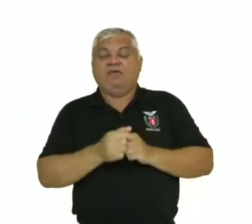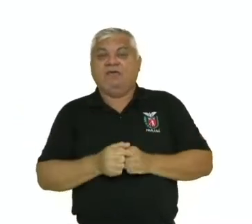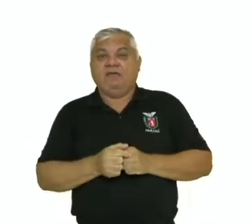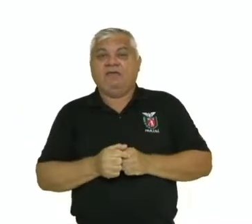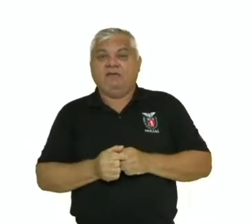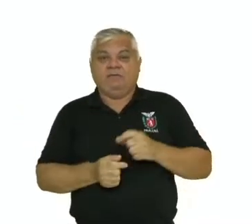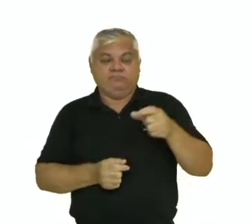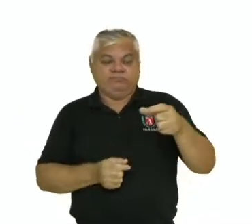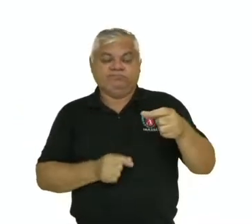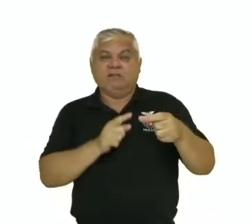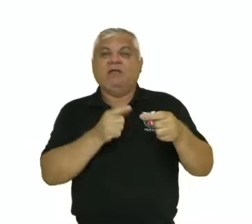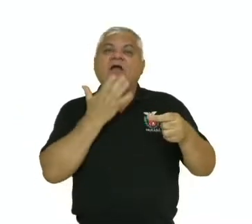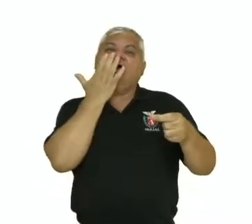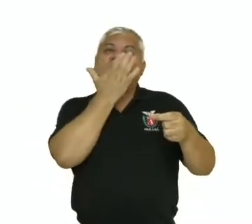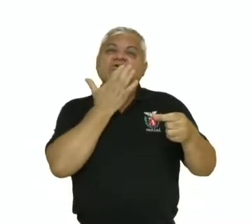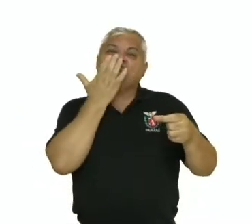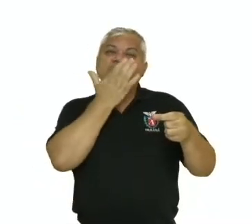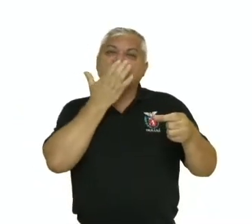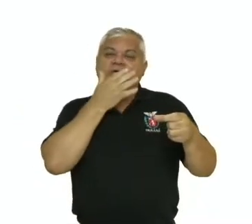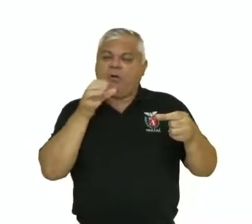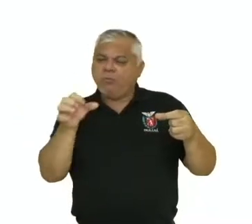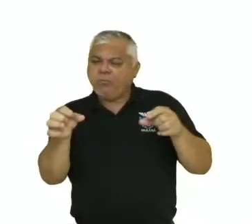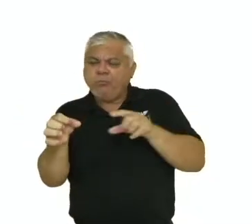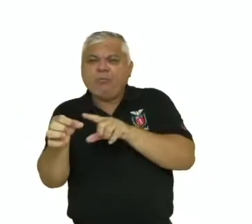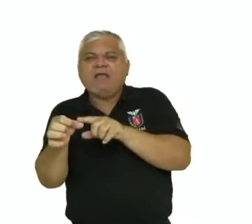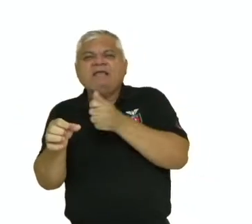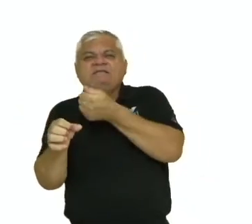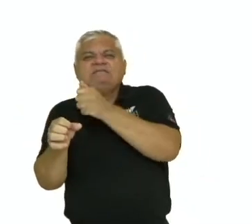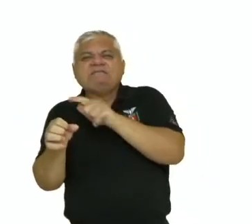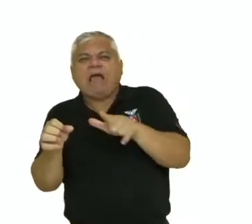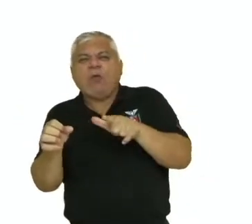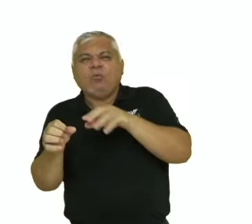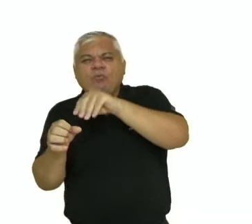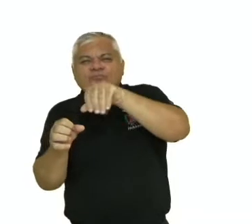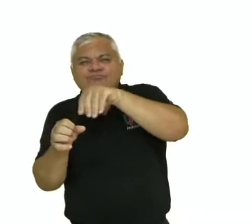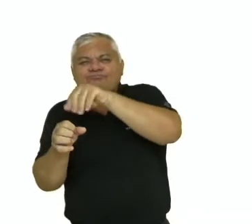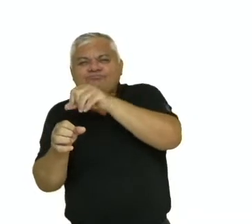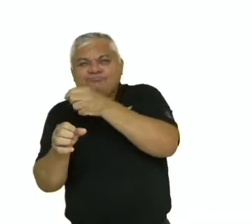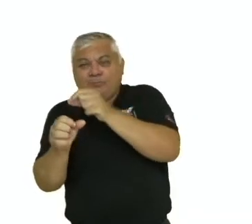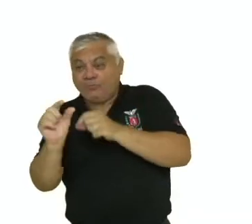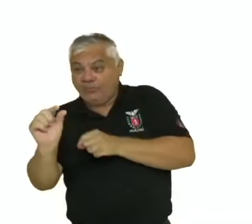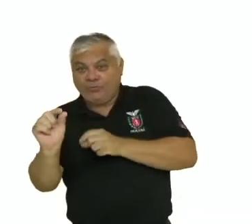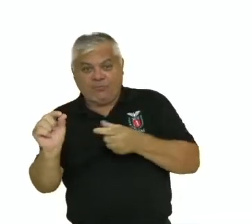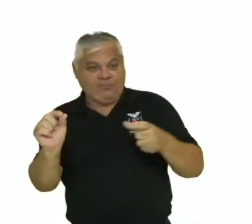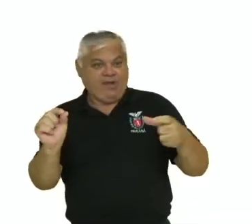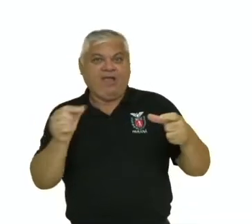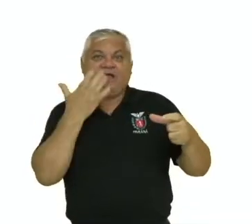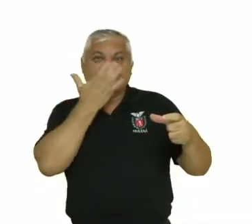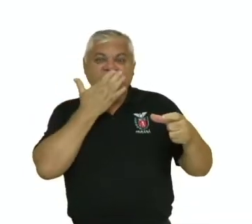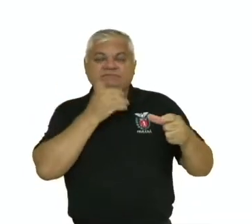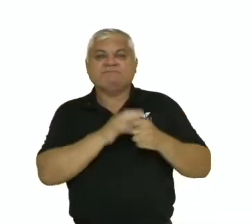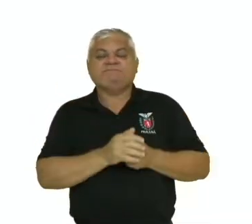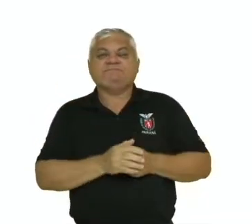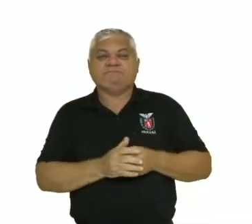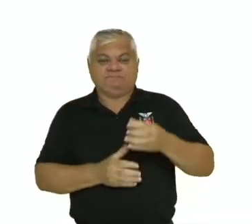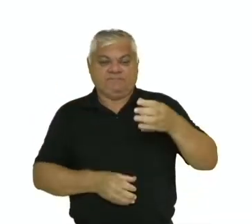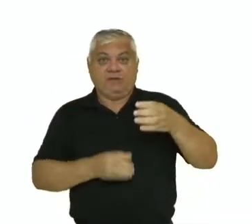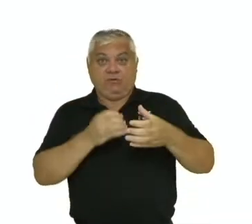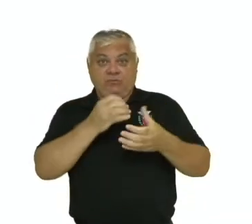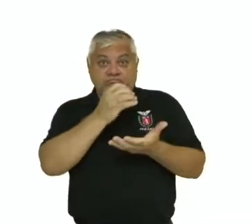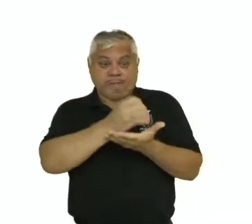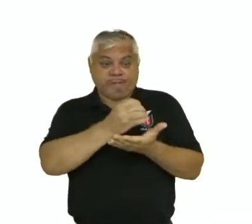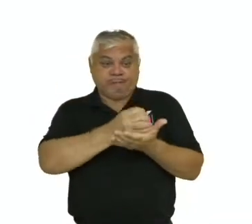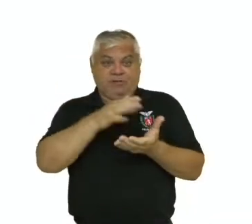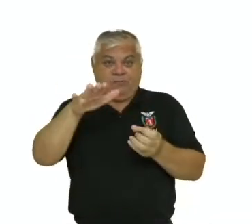maior concentração de açúcar e uma menor quantidade, de concentração de sal. Primeiro passo, um copo cheio de água